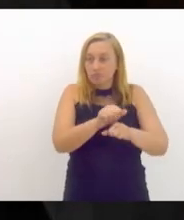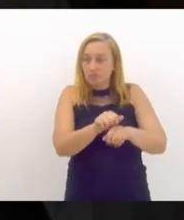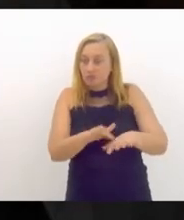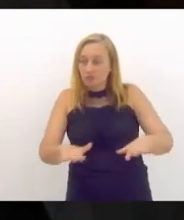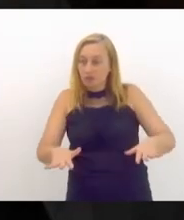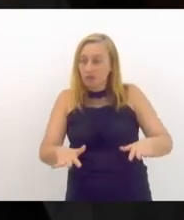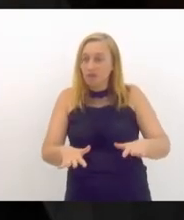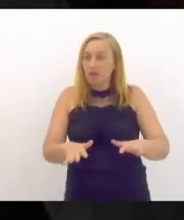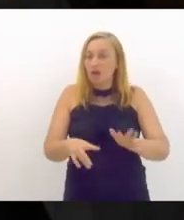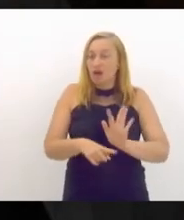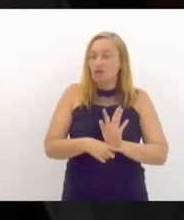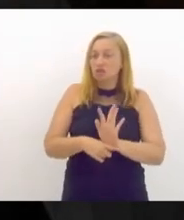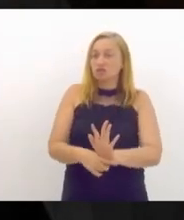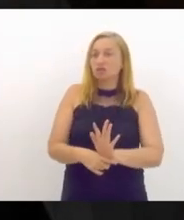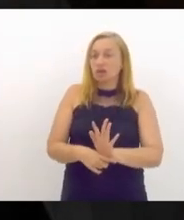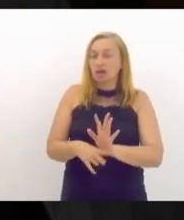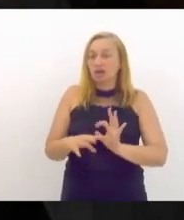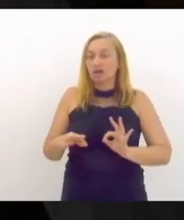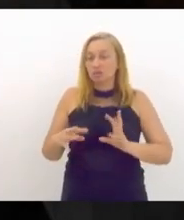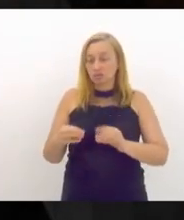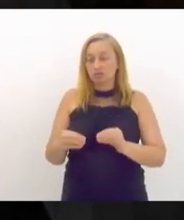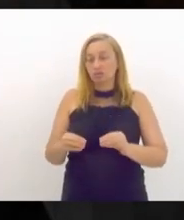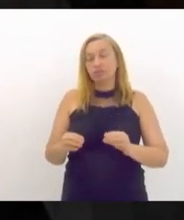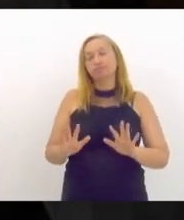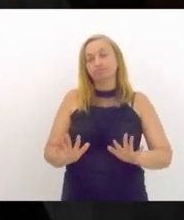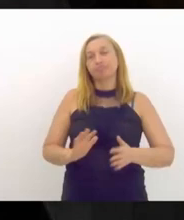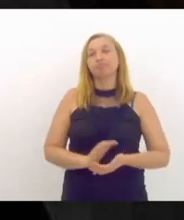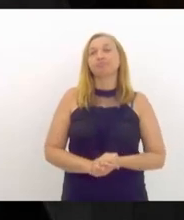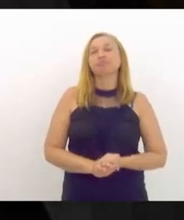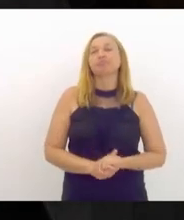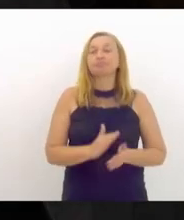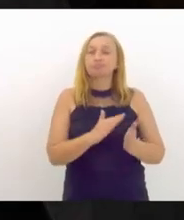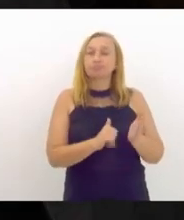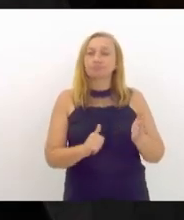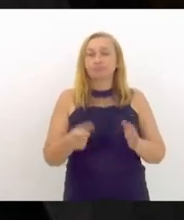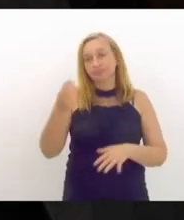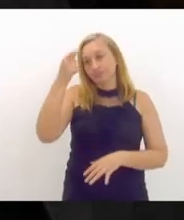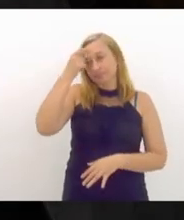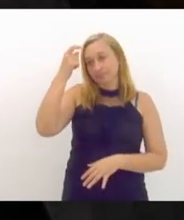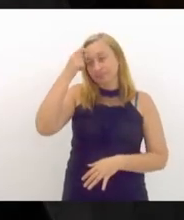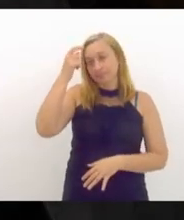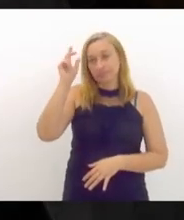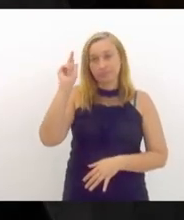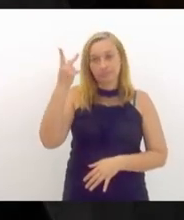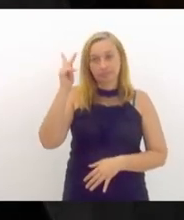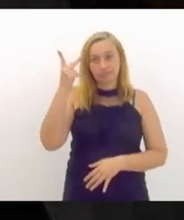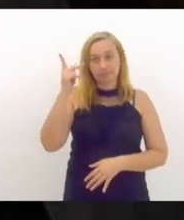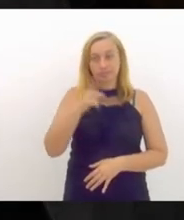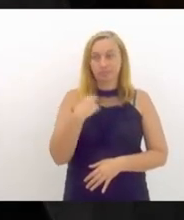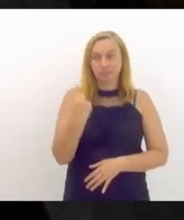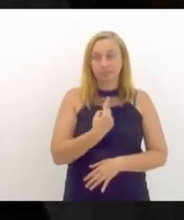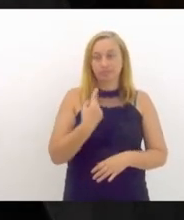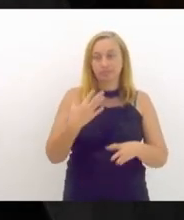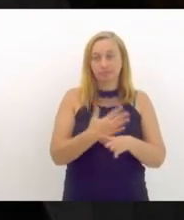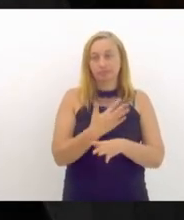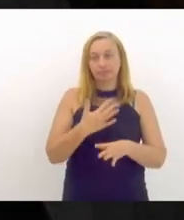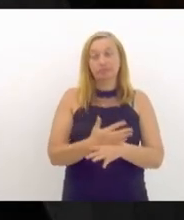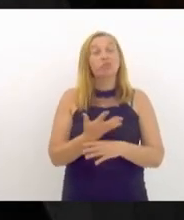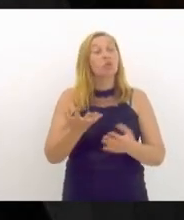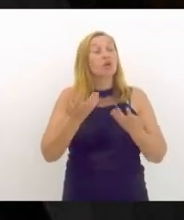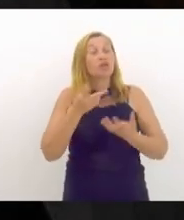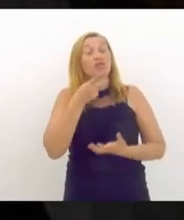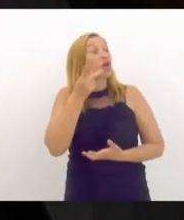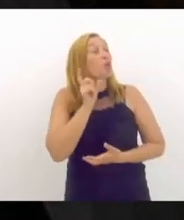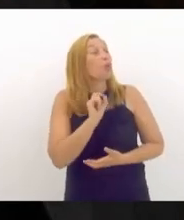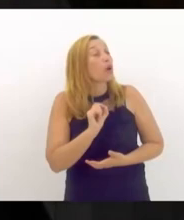o paludismo, etc., etc. E tiraram a memória histórica da nossa cidade. Então, o que eu quero dizer